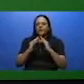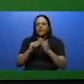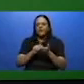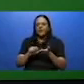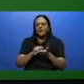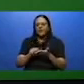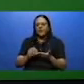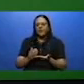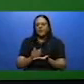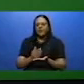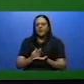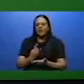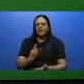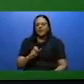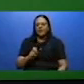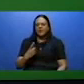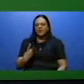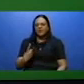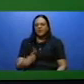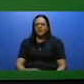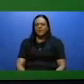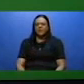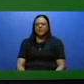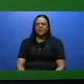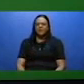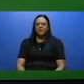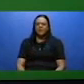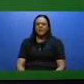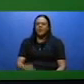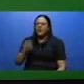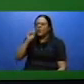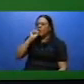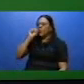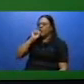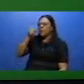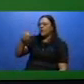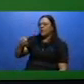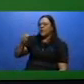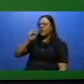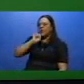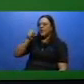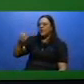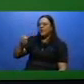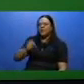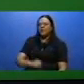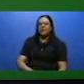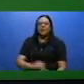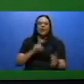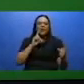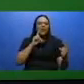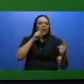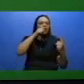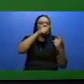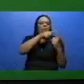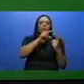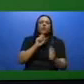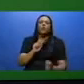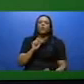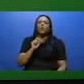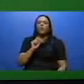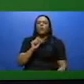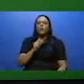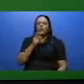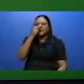Página 151. Você fará uma entrevista, presta atenção, cujo objetivo é descobrir se o